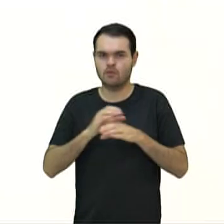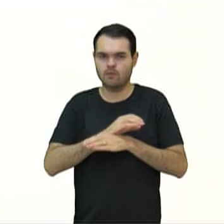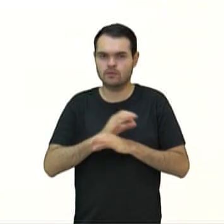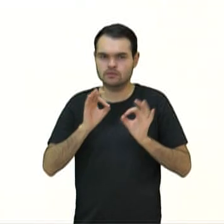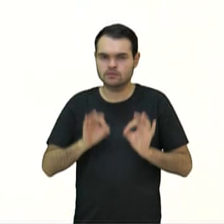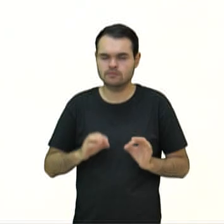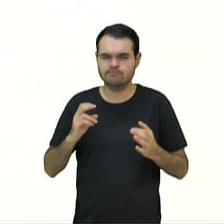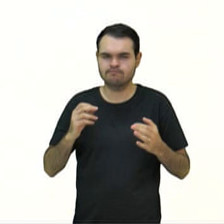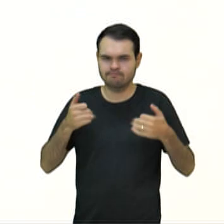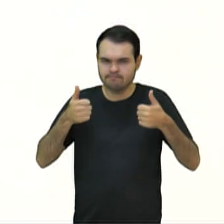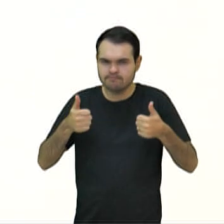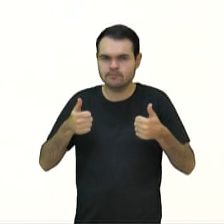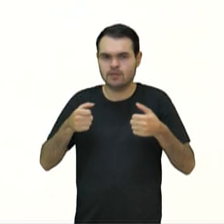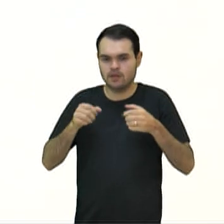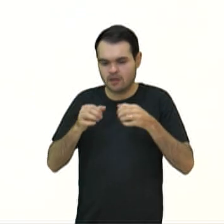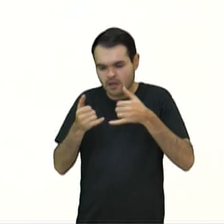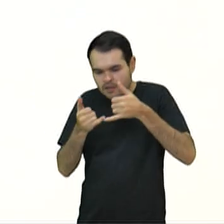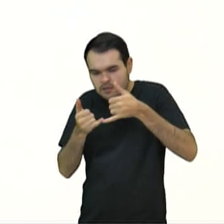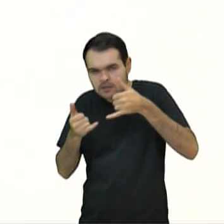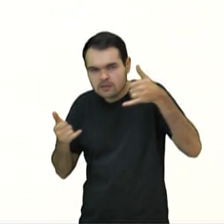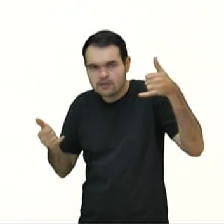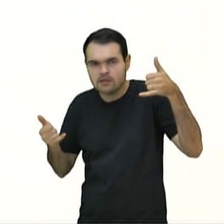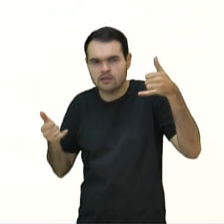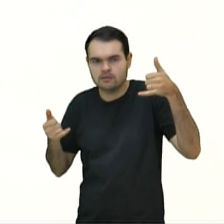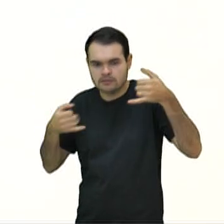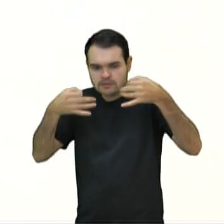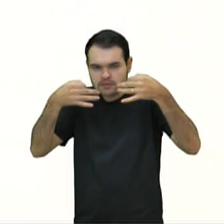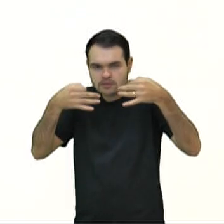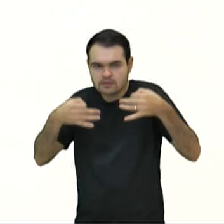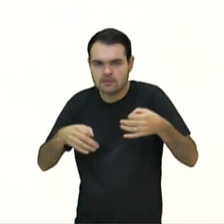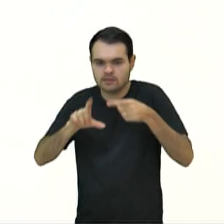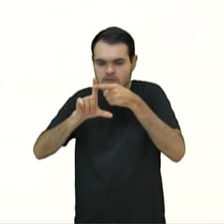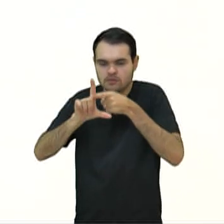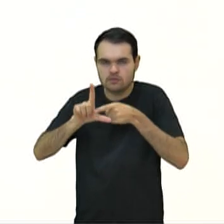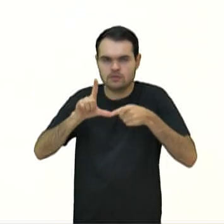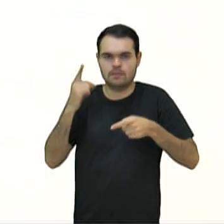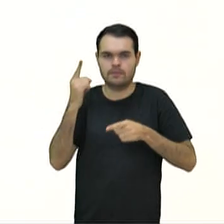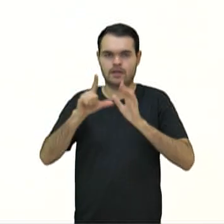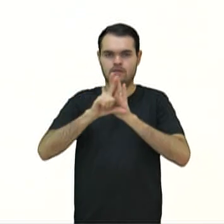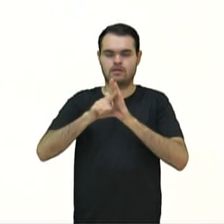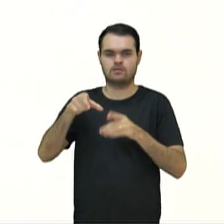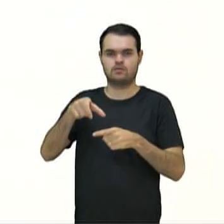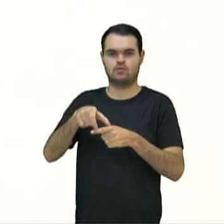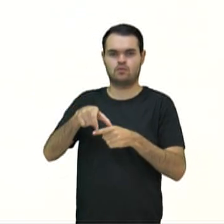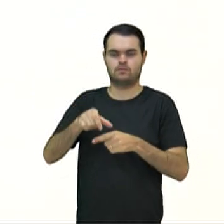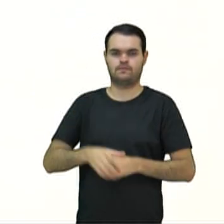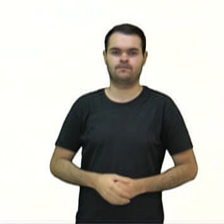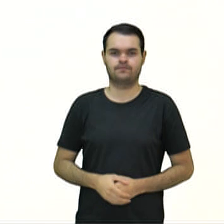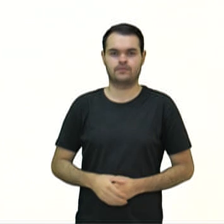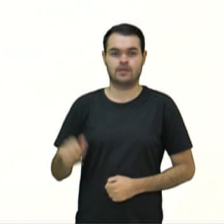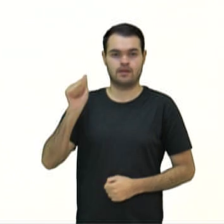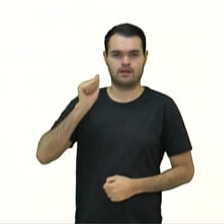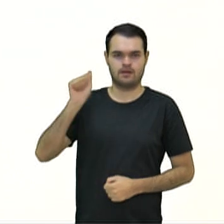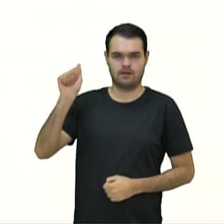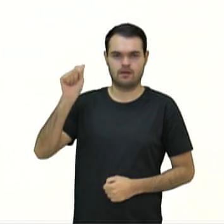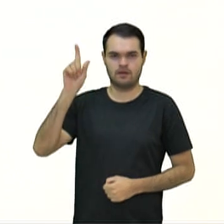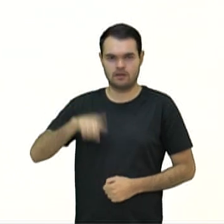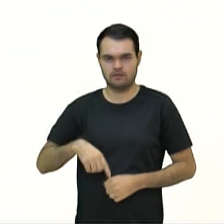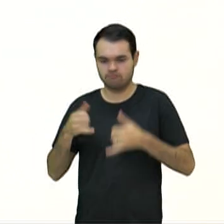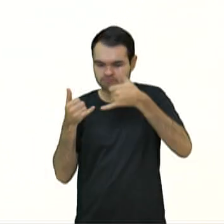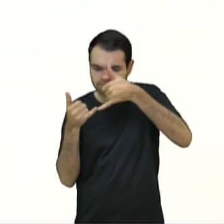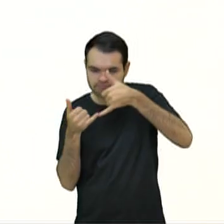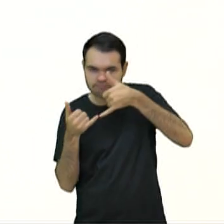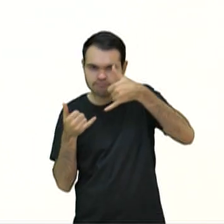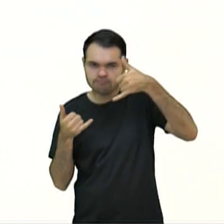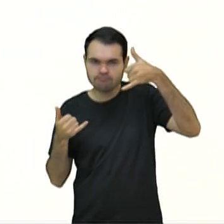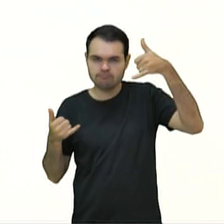forma correta a linha resultante do gráfico da primeira lei de Ohm. Item A. É uma reta